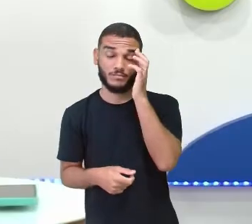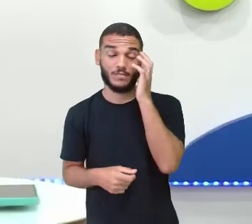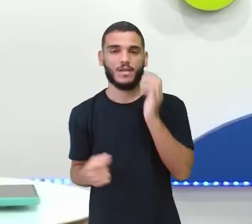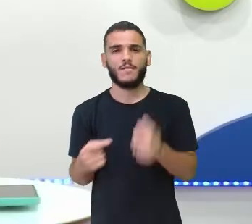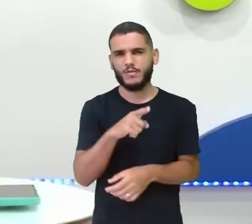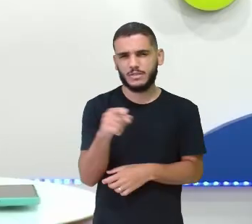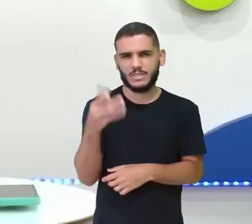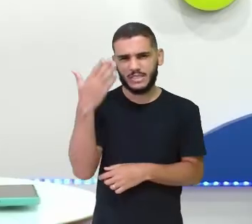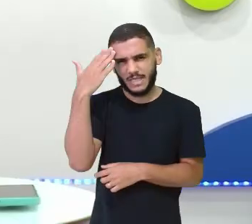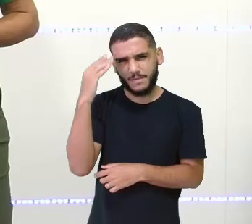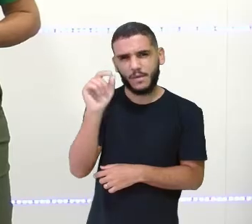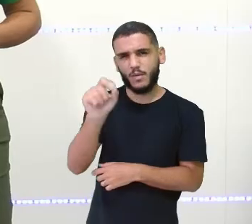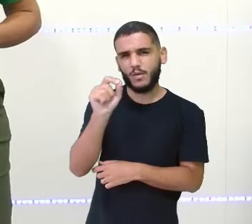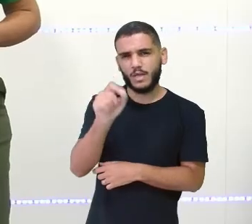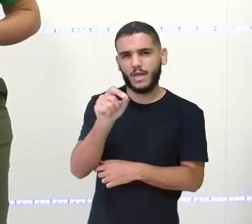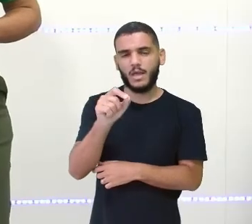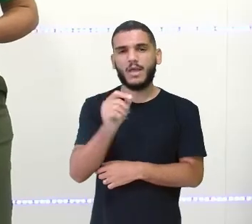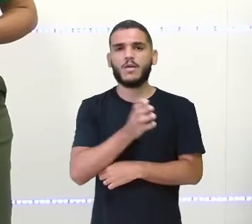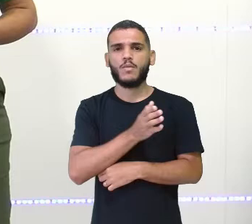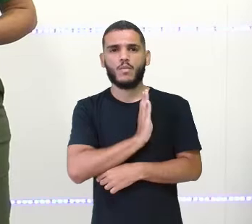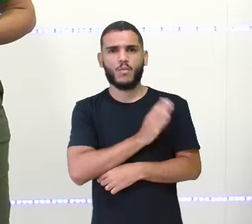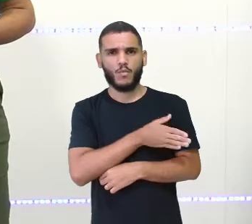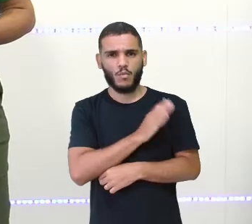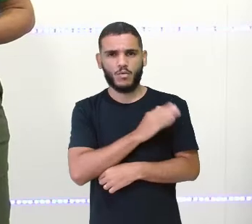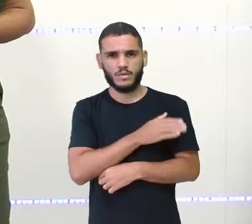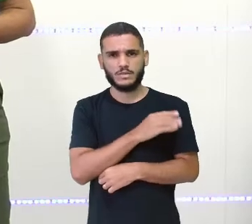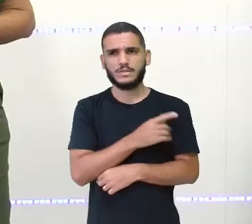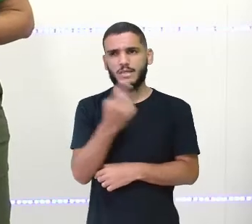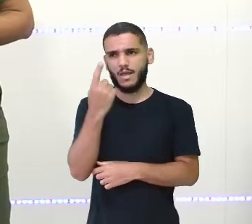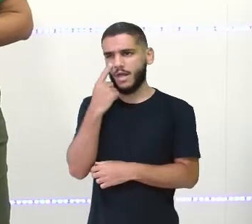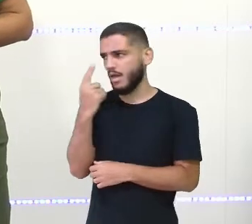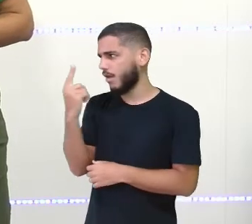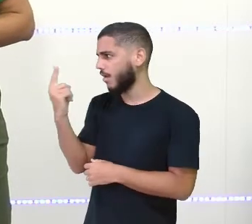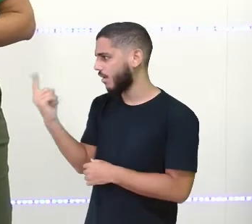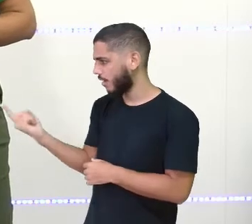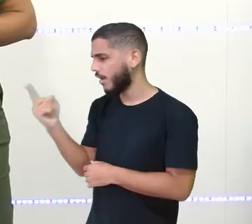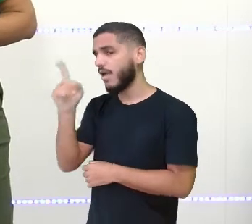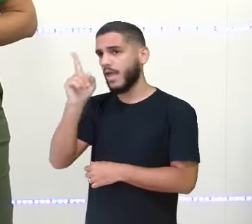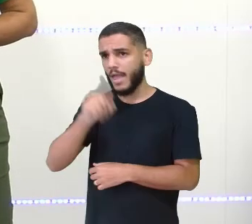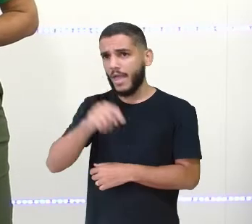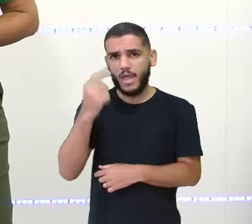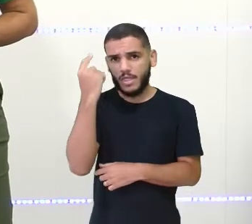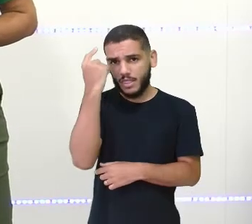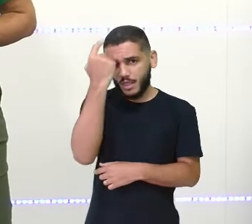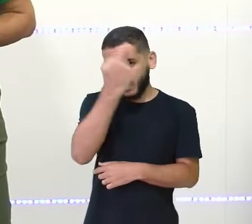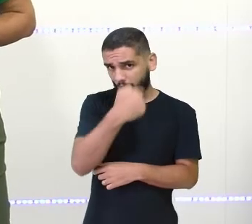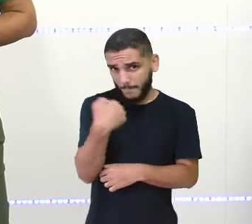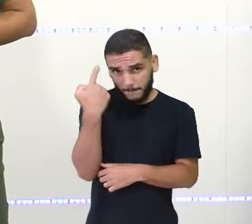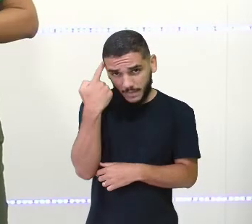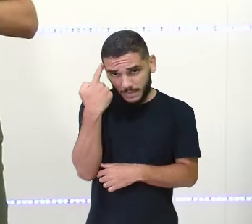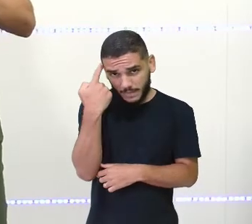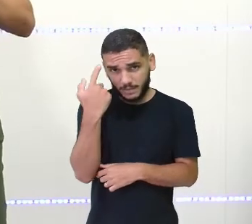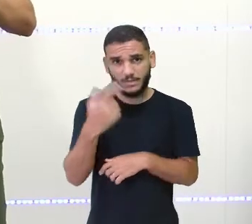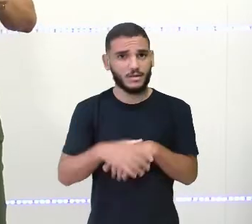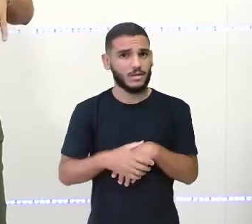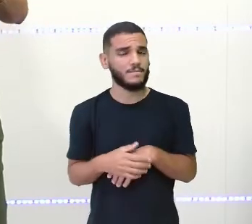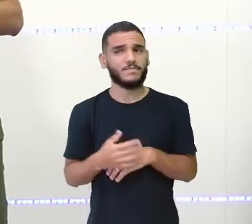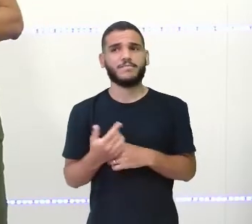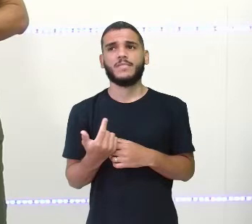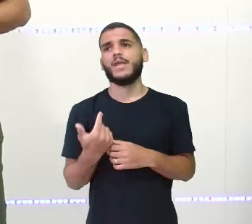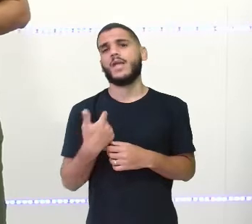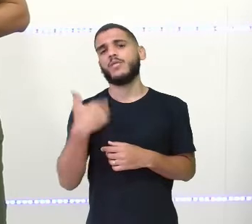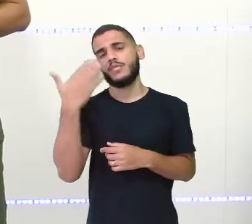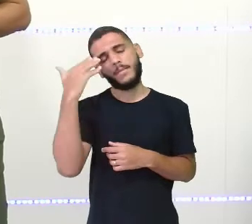do camarão fica dentro da cabeça? Caramba, quem sabia disso? Eu sabia do